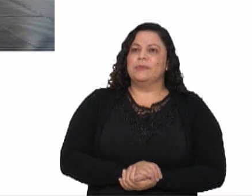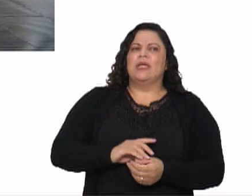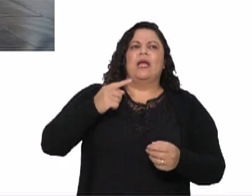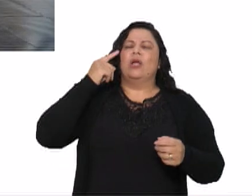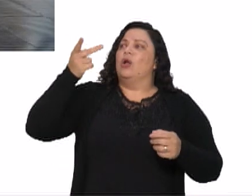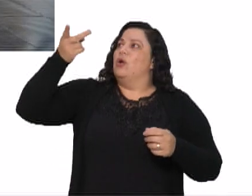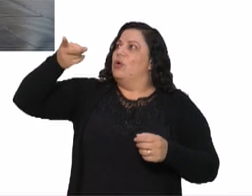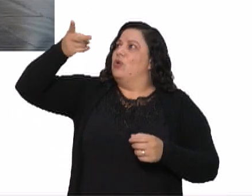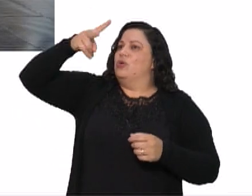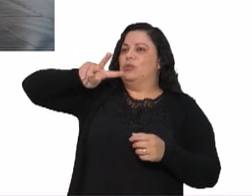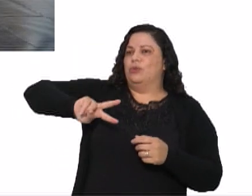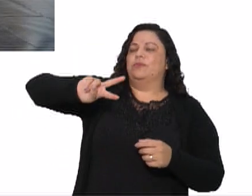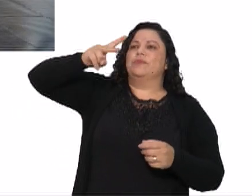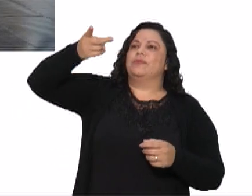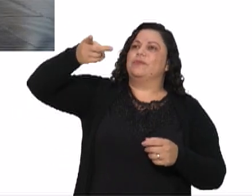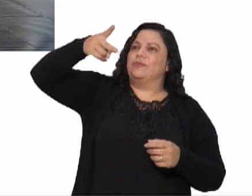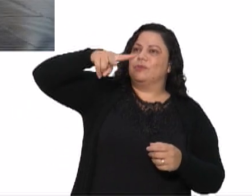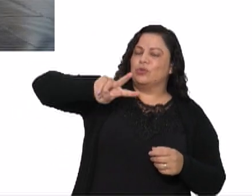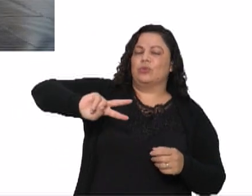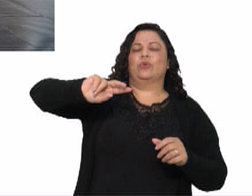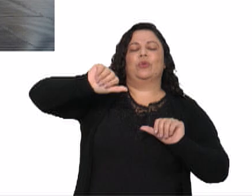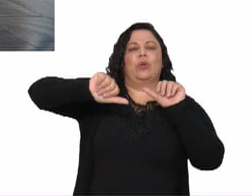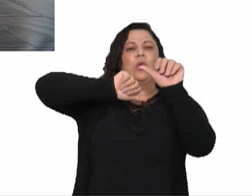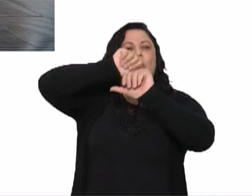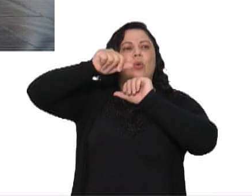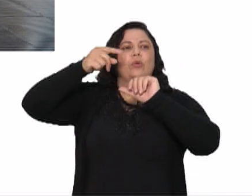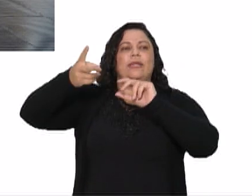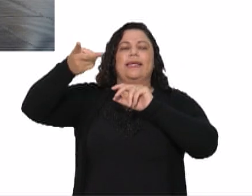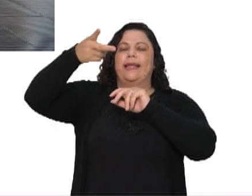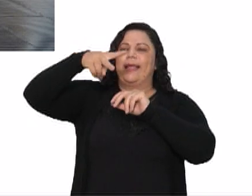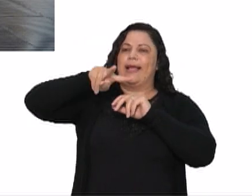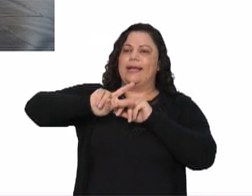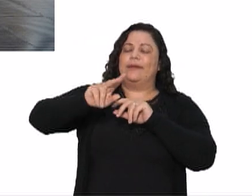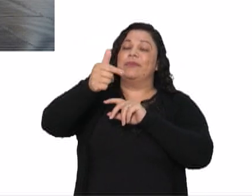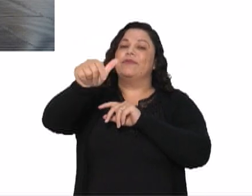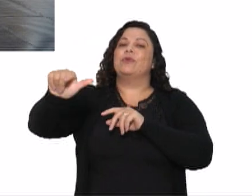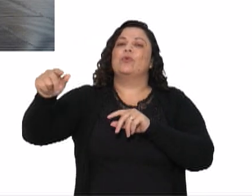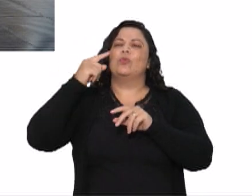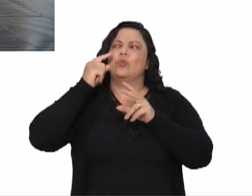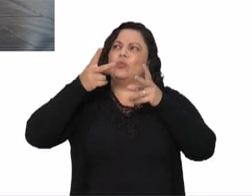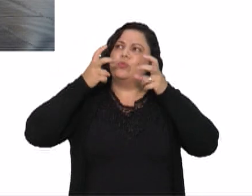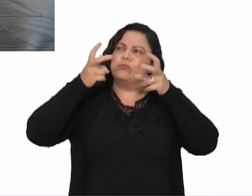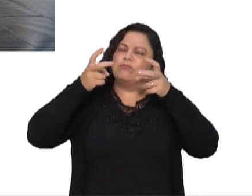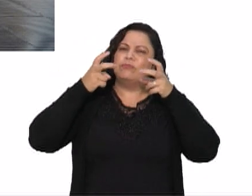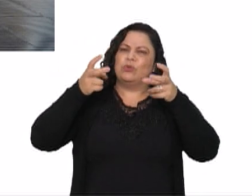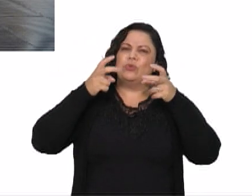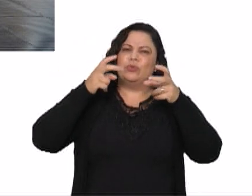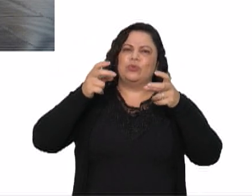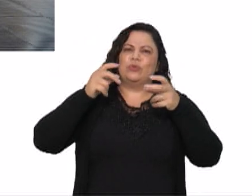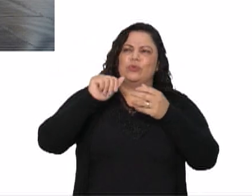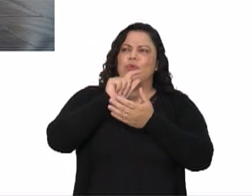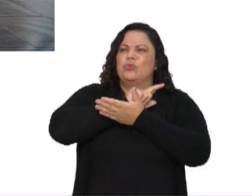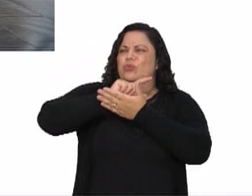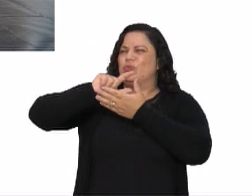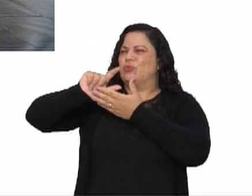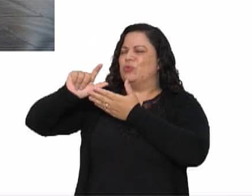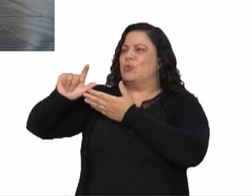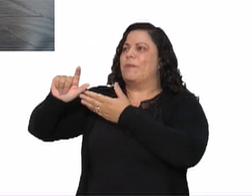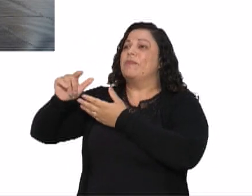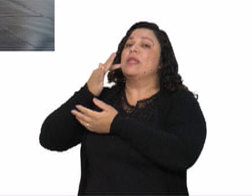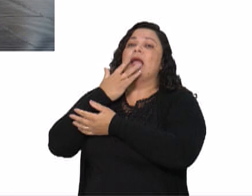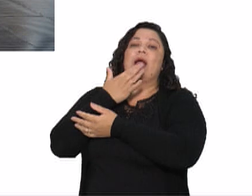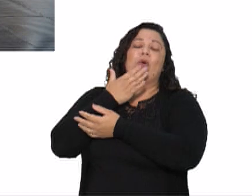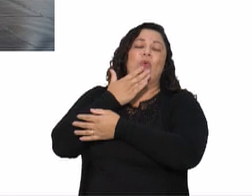aqui, né? Deixei a outra, aquela pequenininha maior, para a gente ver o outro ambiente aqui, tá vendo? Limpo, paredes limpas, brancas,